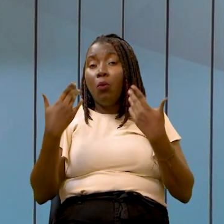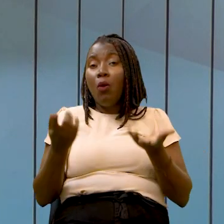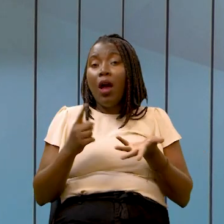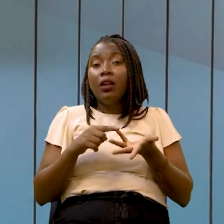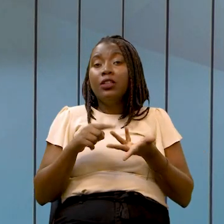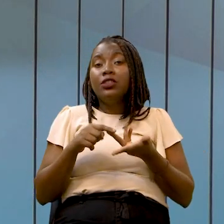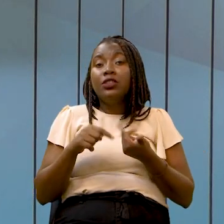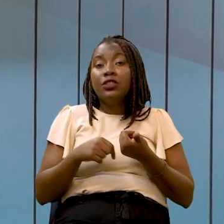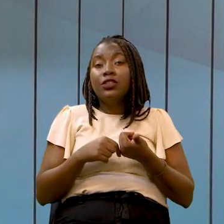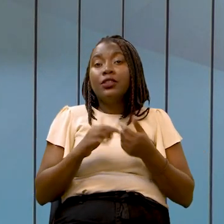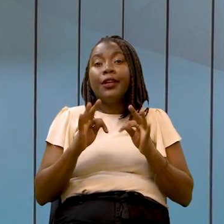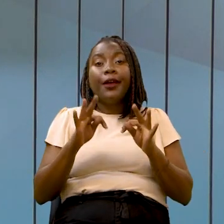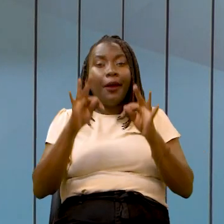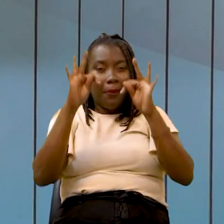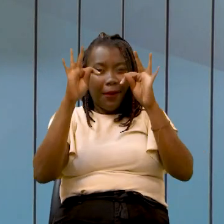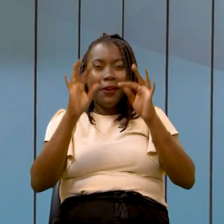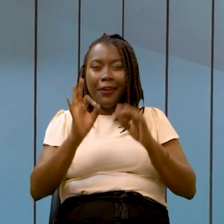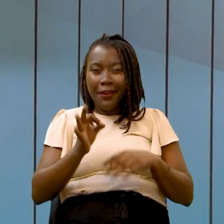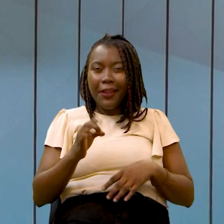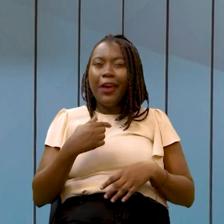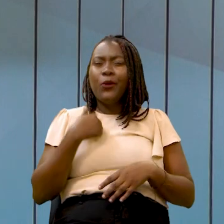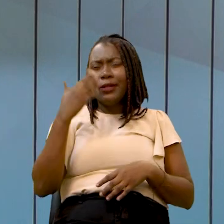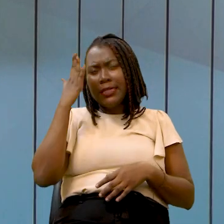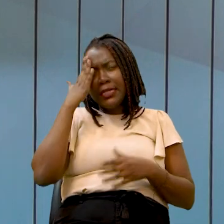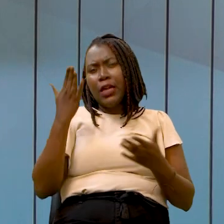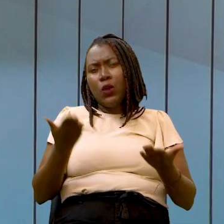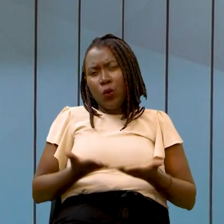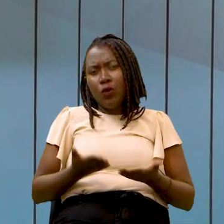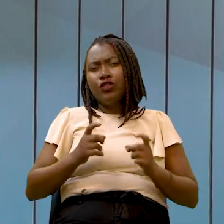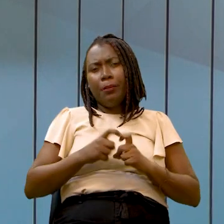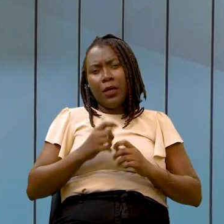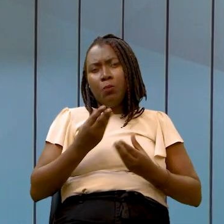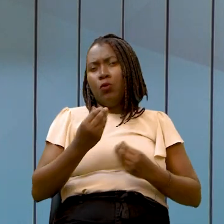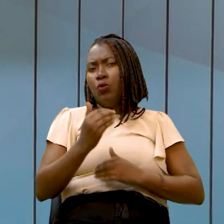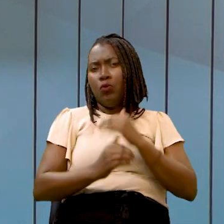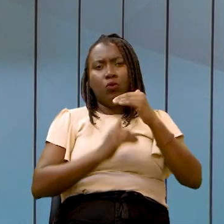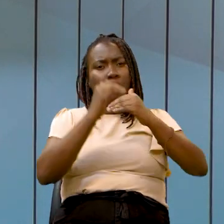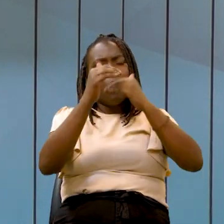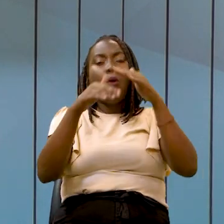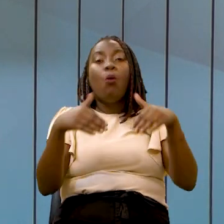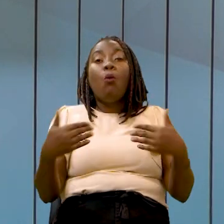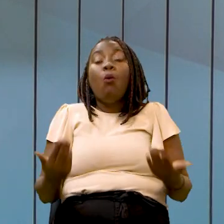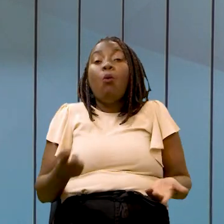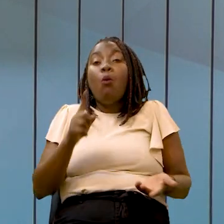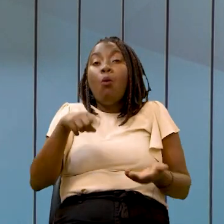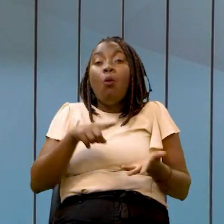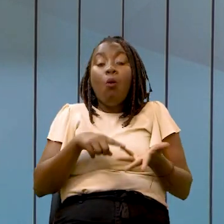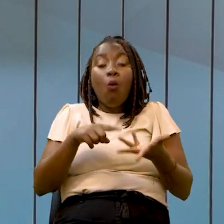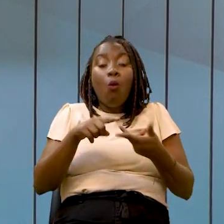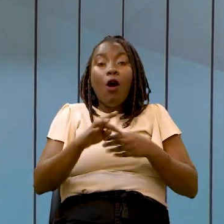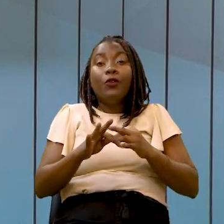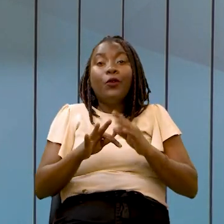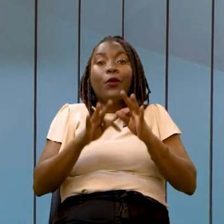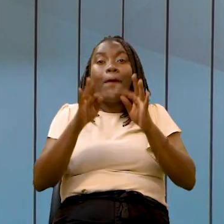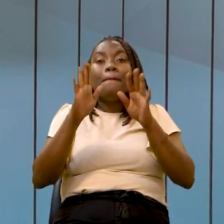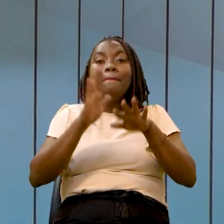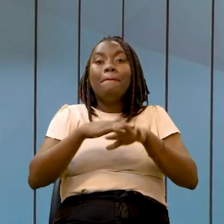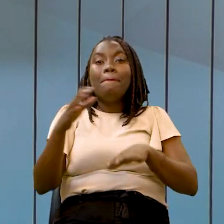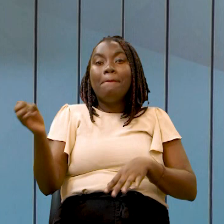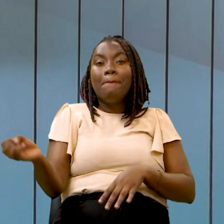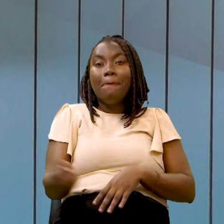bate-papo, entrar na parte dos tratamentos, né? Que eu sei que hoje a medicina está muito avançada. Quais seriam